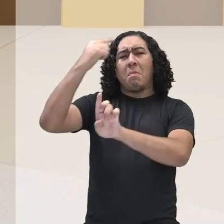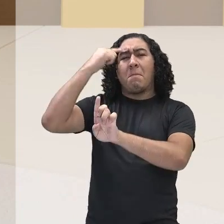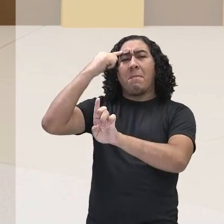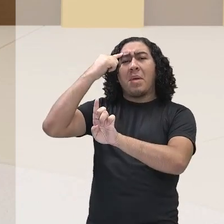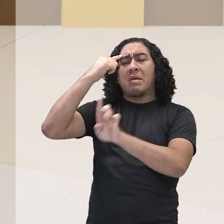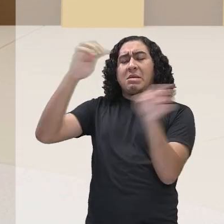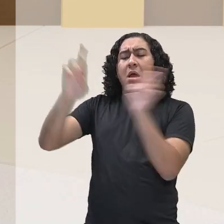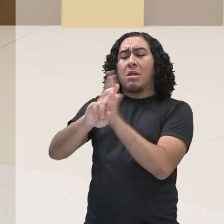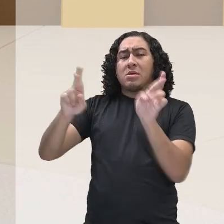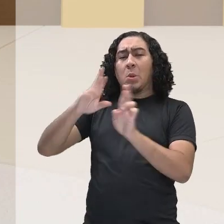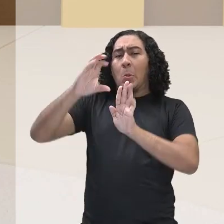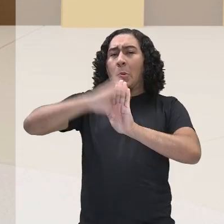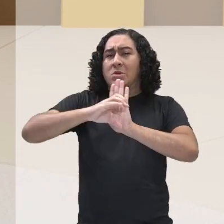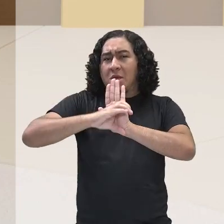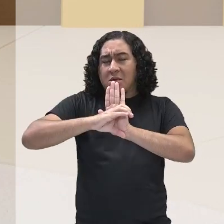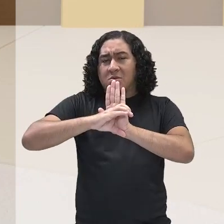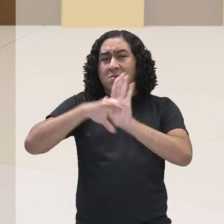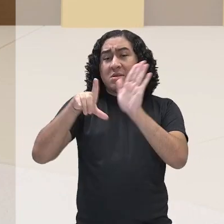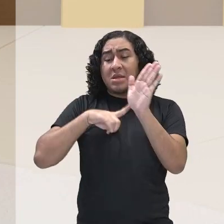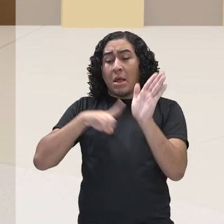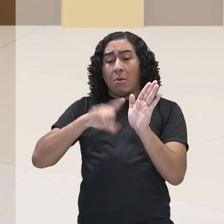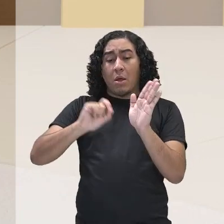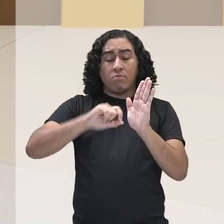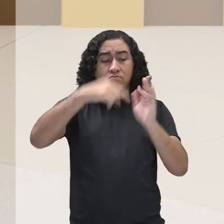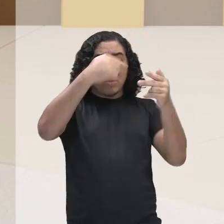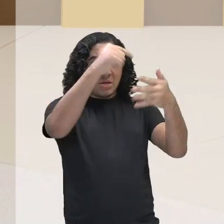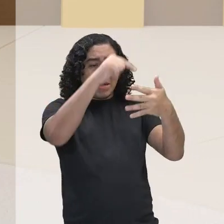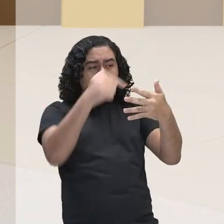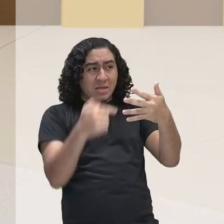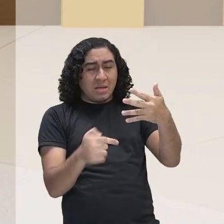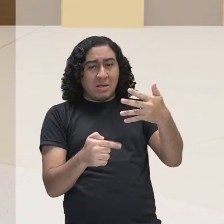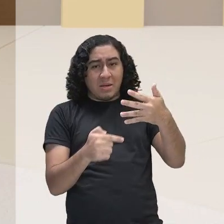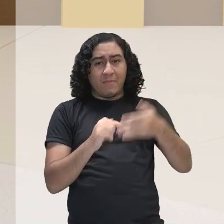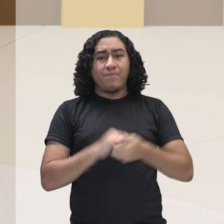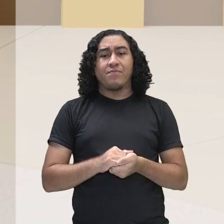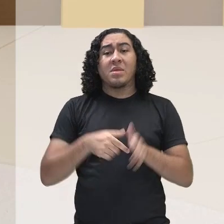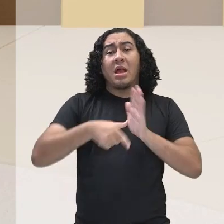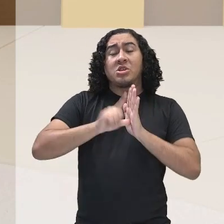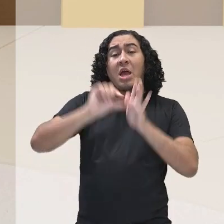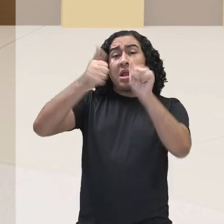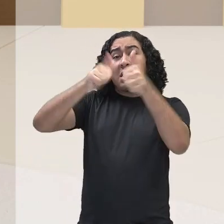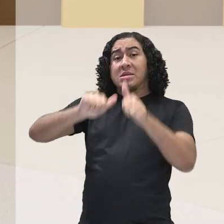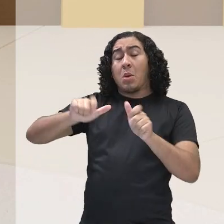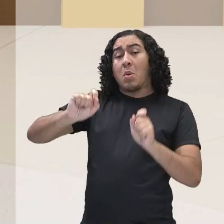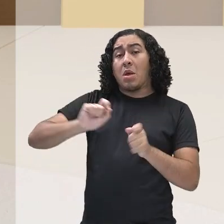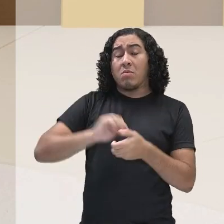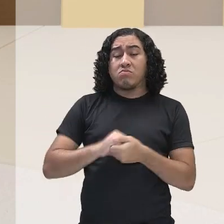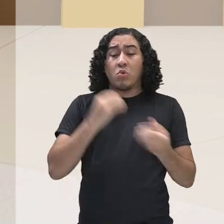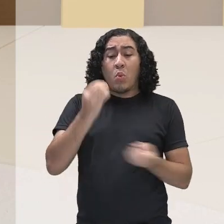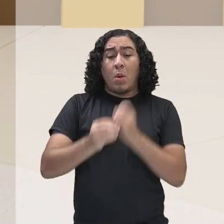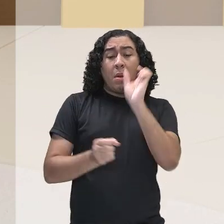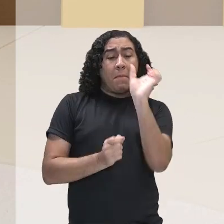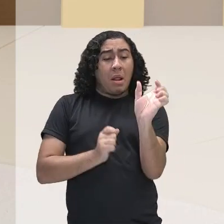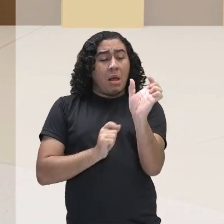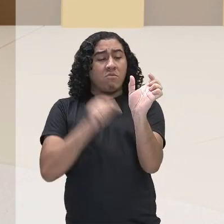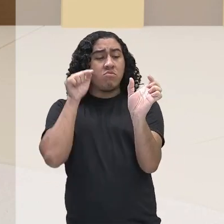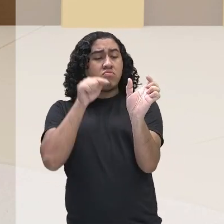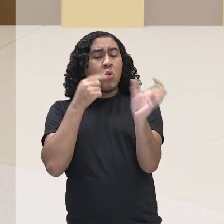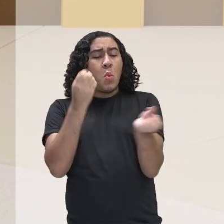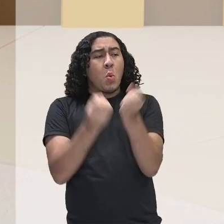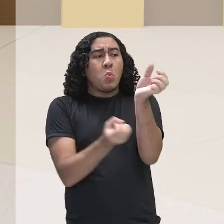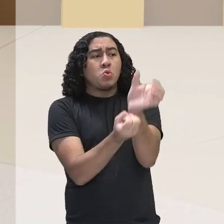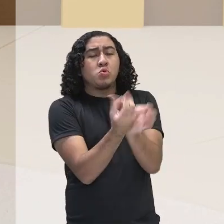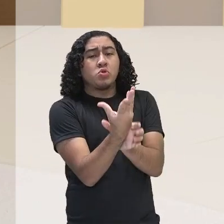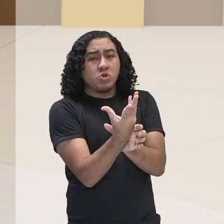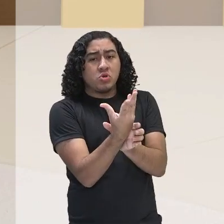relação sobre conceitos, entre esses conceitos, antes de nós analisarmos aí a etimologia, a origem dessa palavra, né? O que ela significa, de onde ela